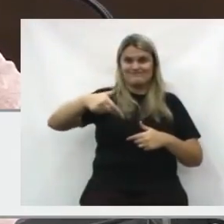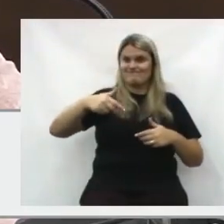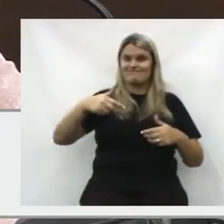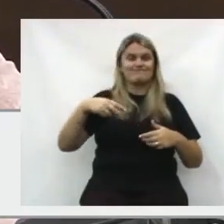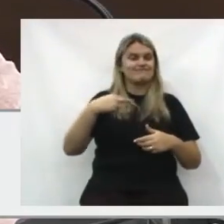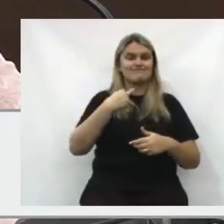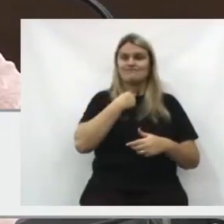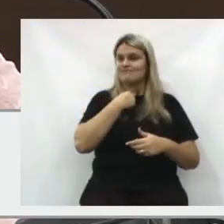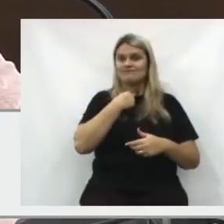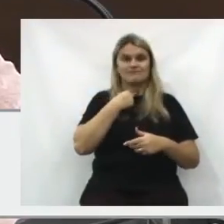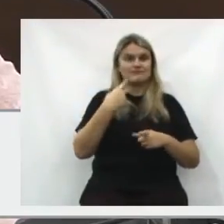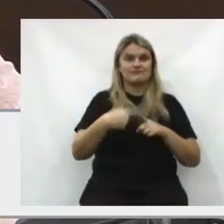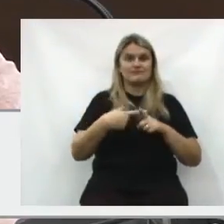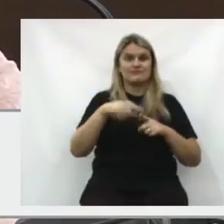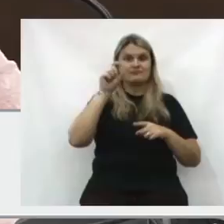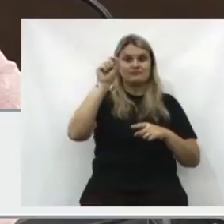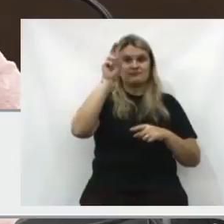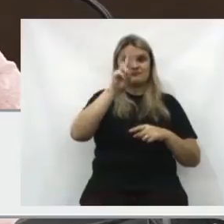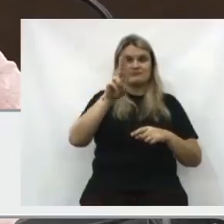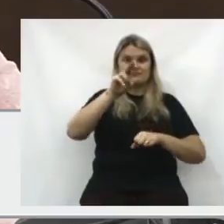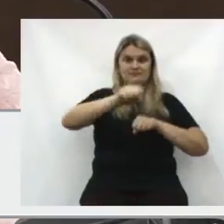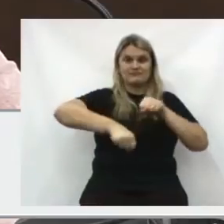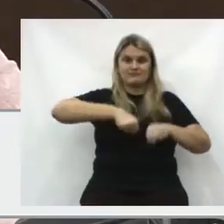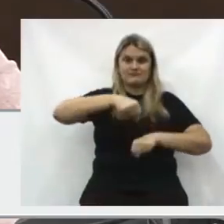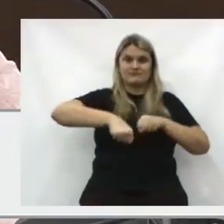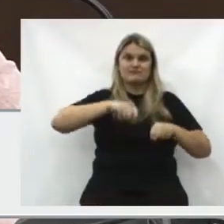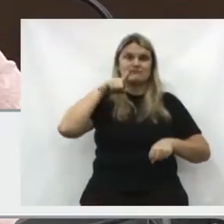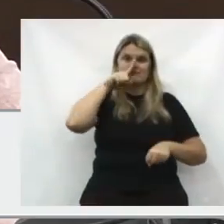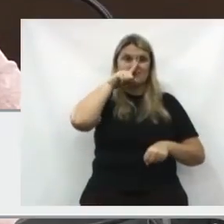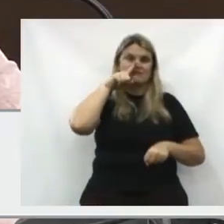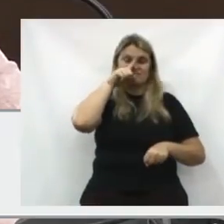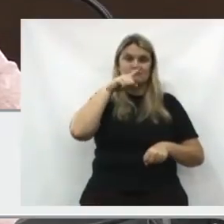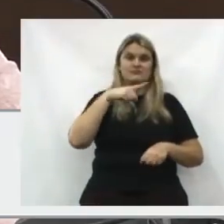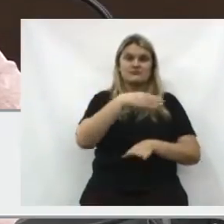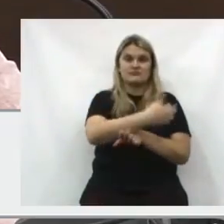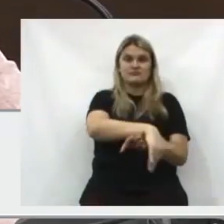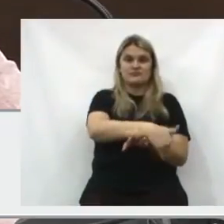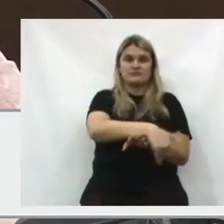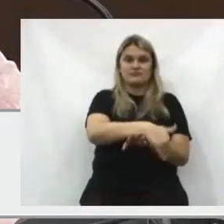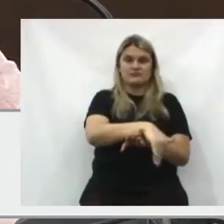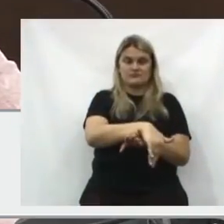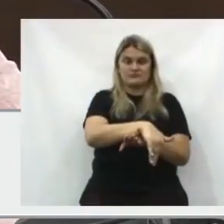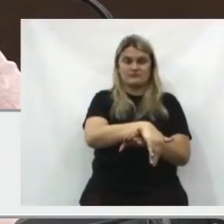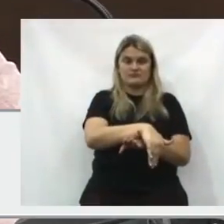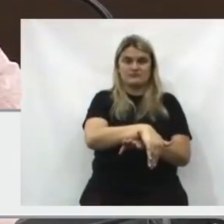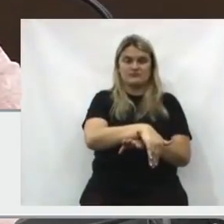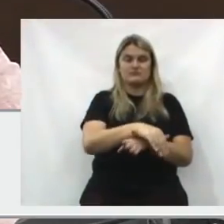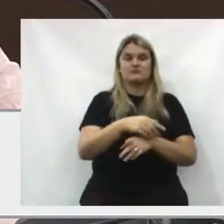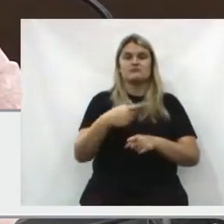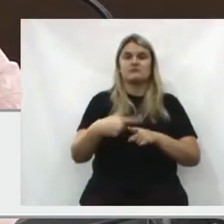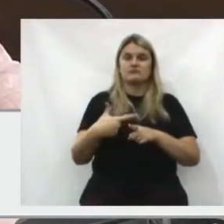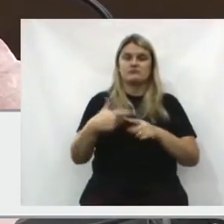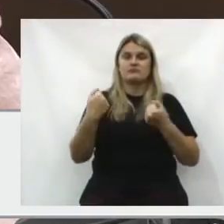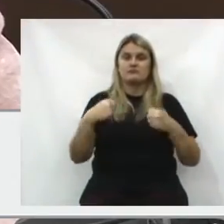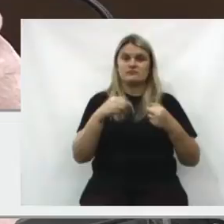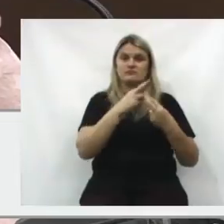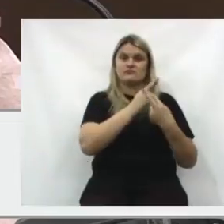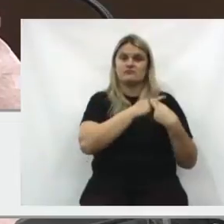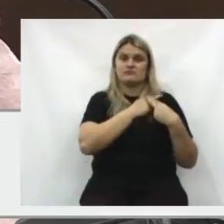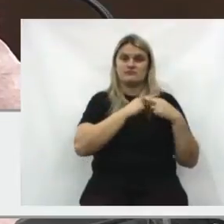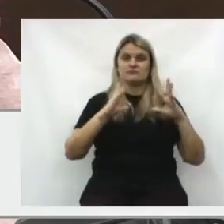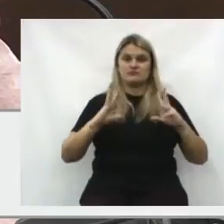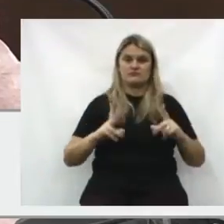estão intransitáveis, obrigando os ciclistas a arriscarem suas vidas nas vias